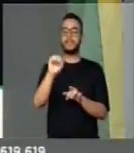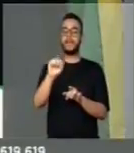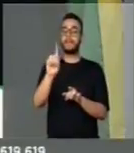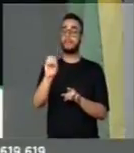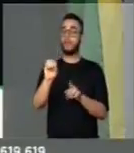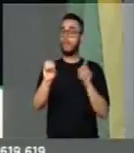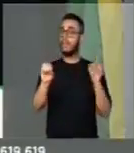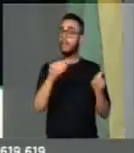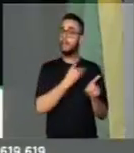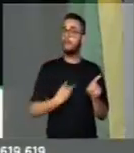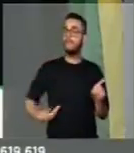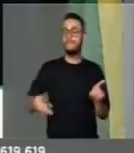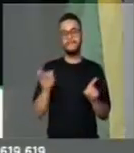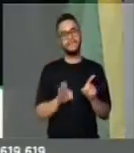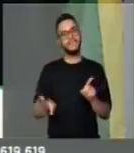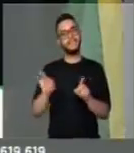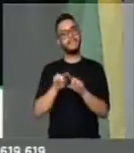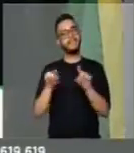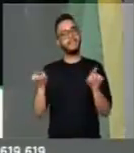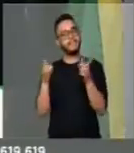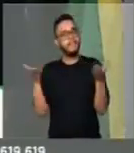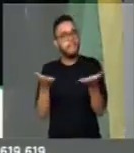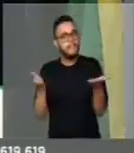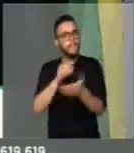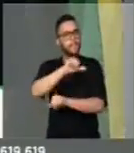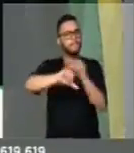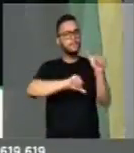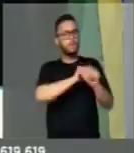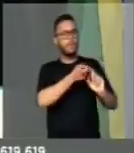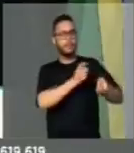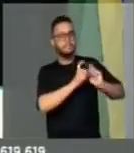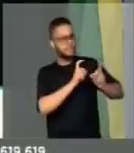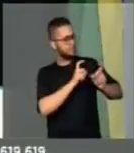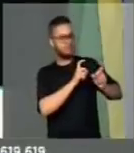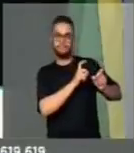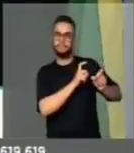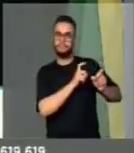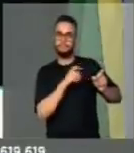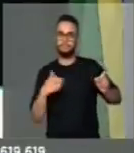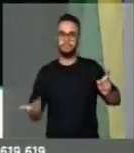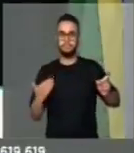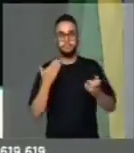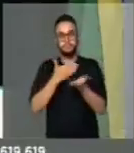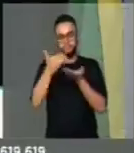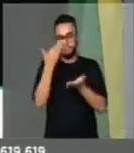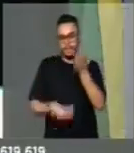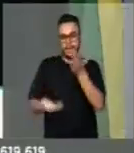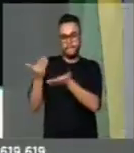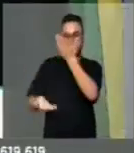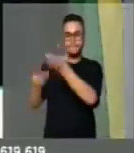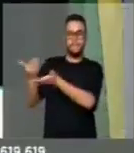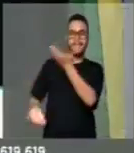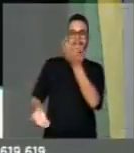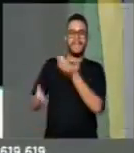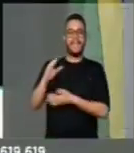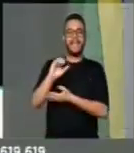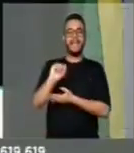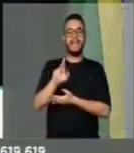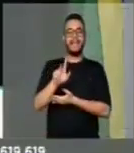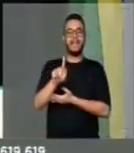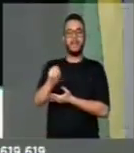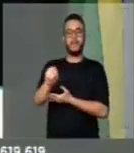que, pela mudança de administração, começam a perder essas